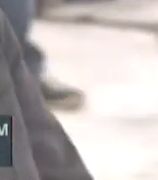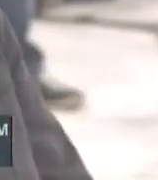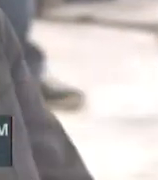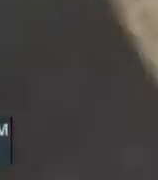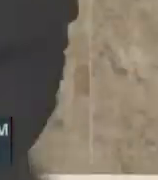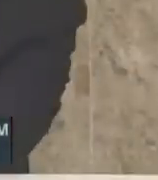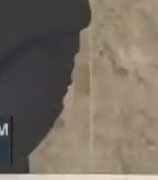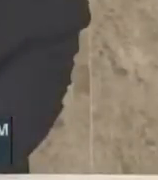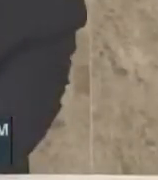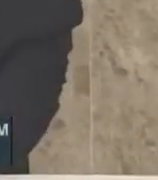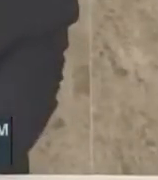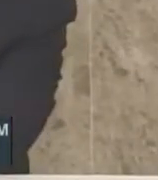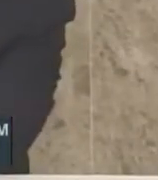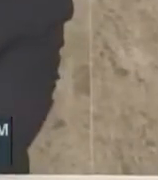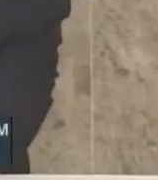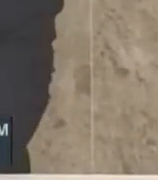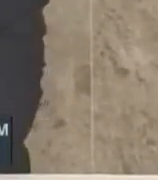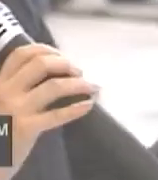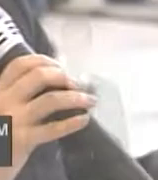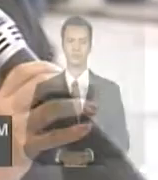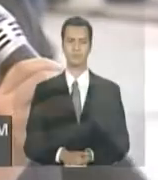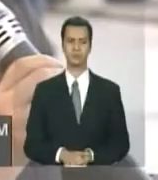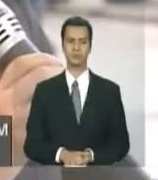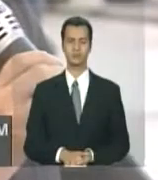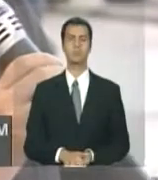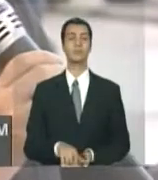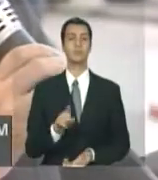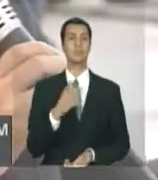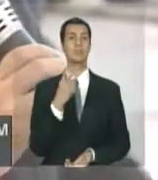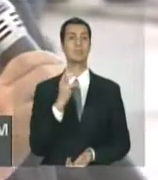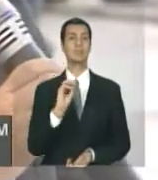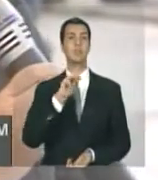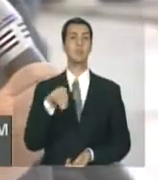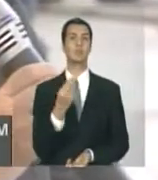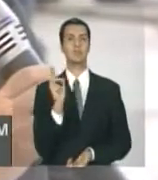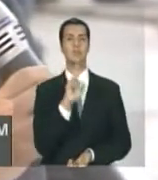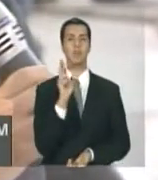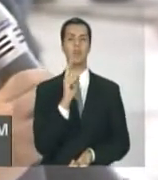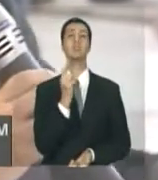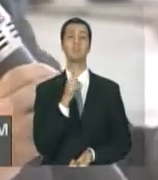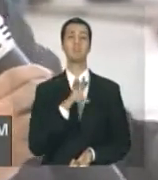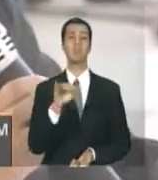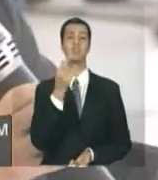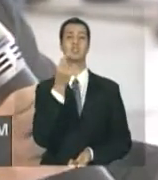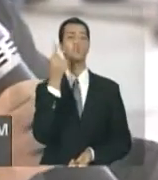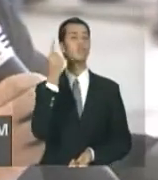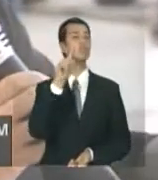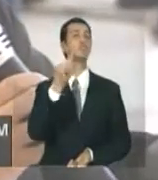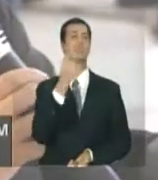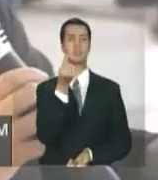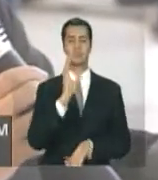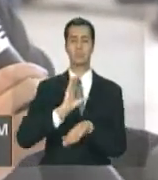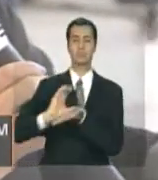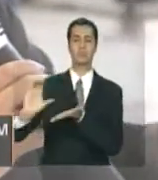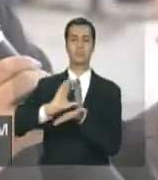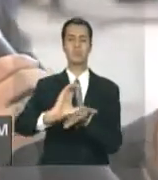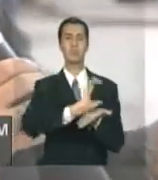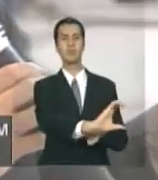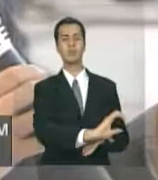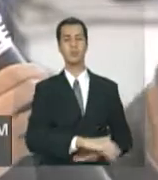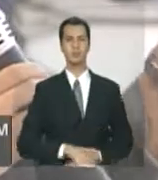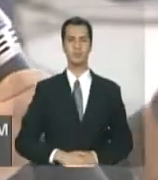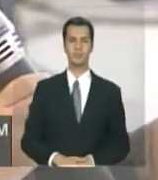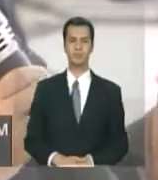Não, já, isso é... Esses 30 milhões para os três estados do Sul começam a ser liberados quando? Só para complementar a pergunta,